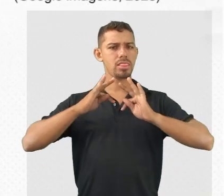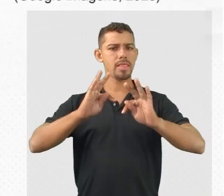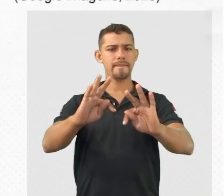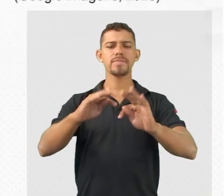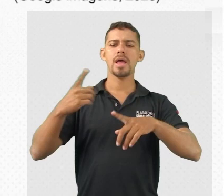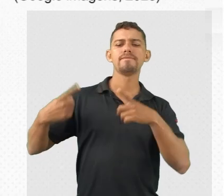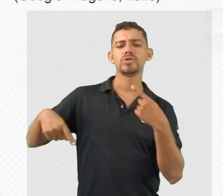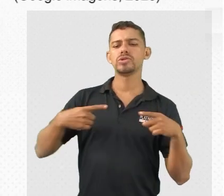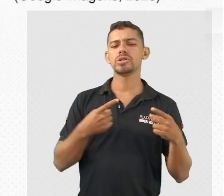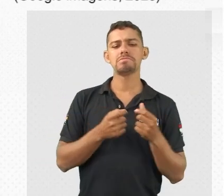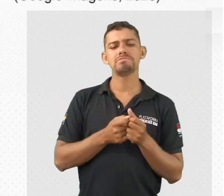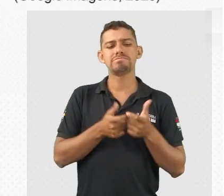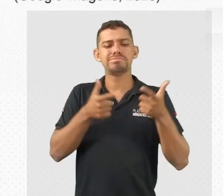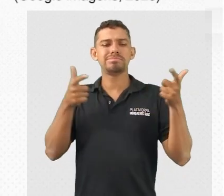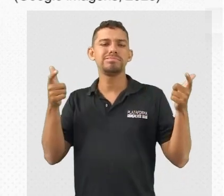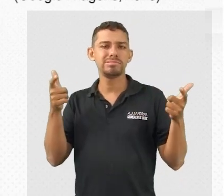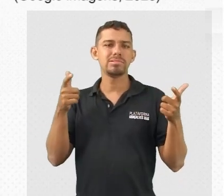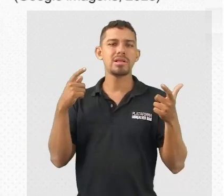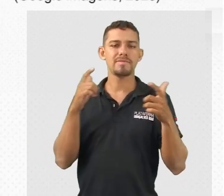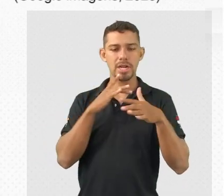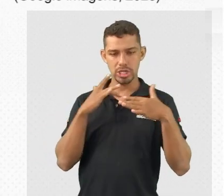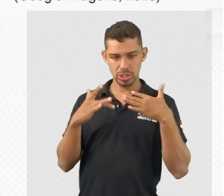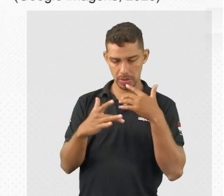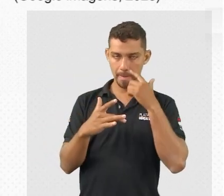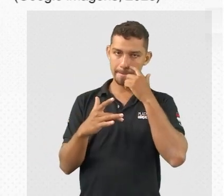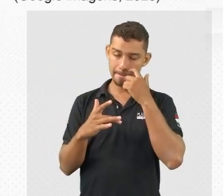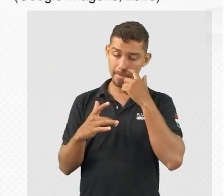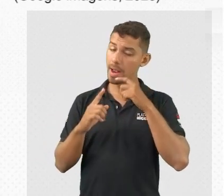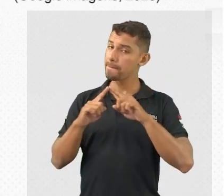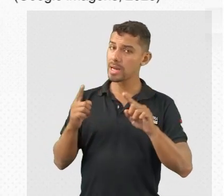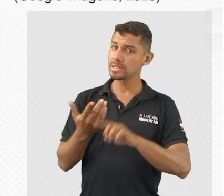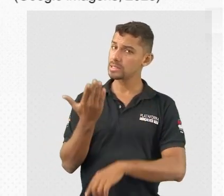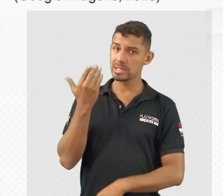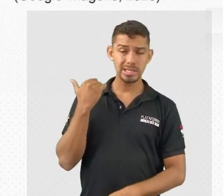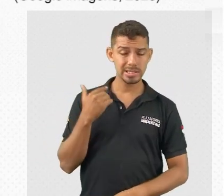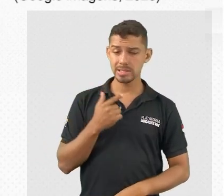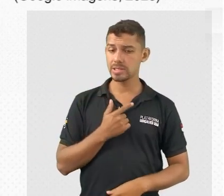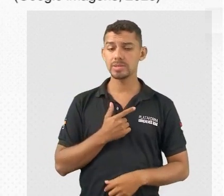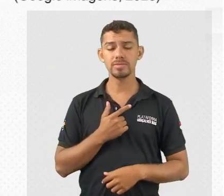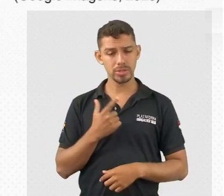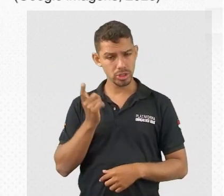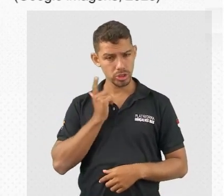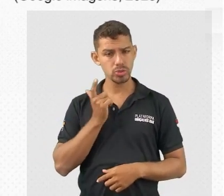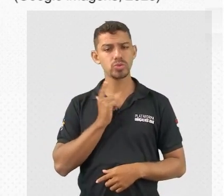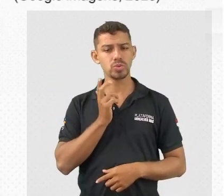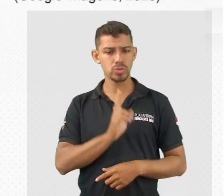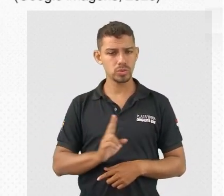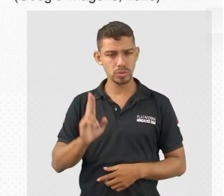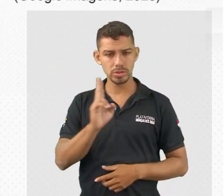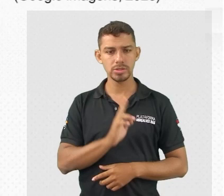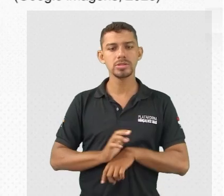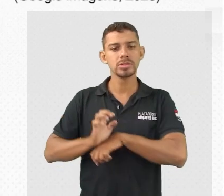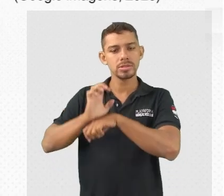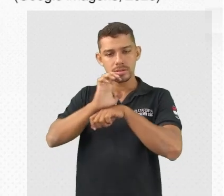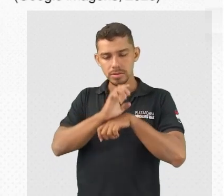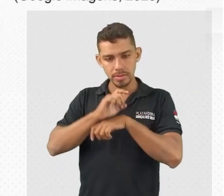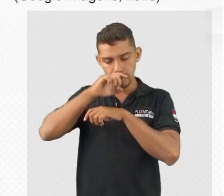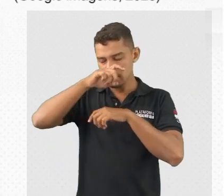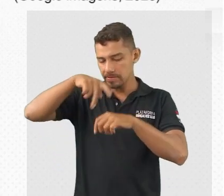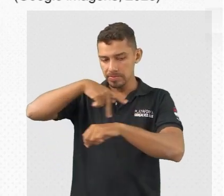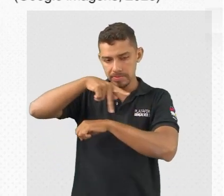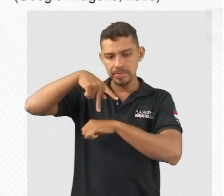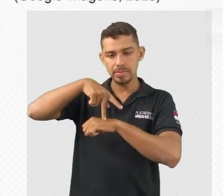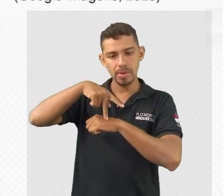cada vez mais tem sido feita pelas redes sociais. Mas antes, havia o uso dos estados e dos